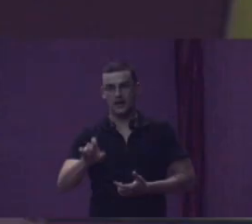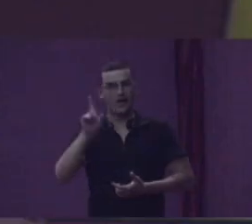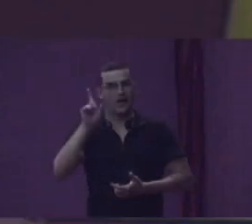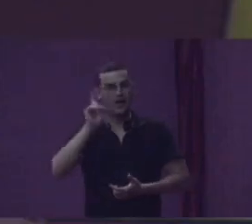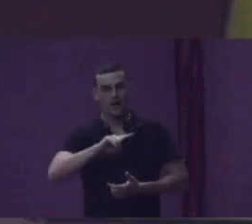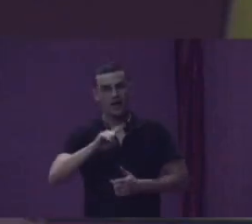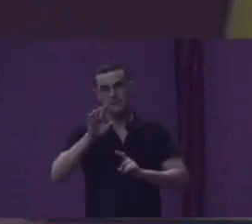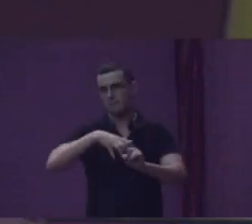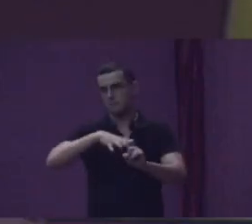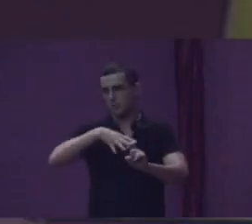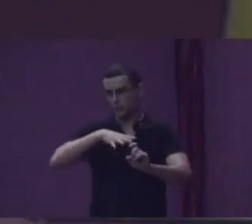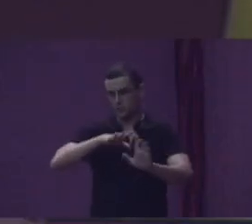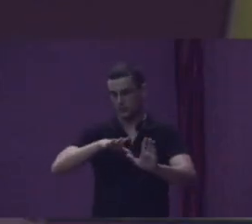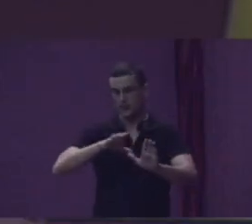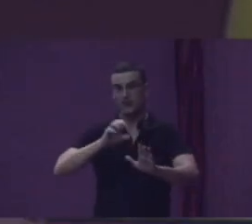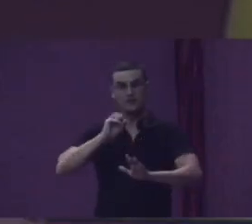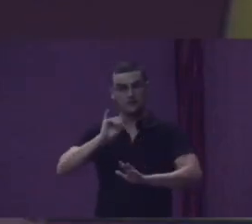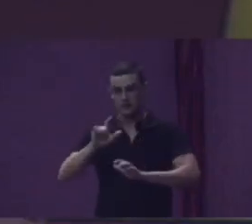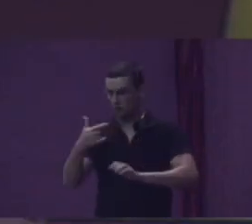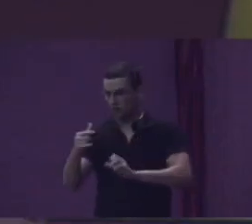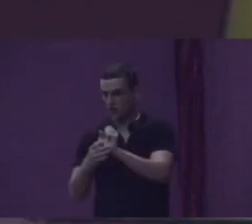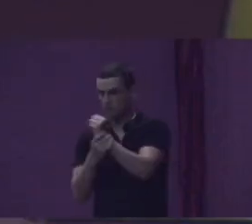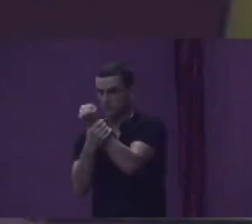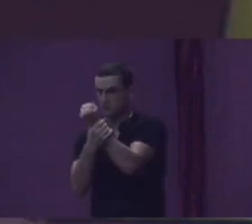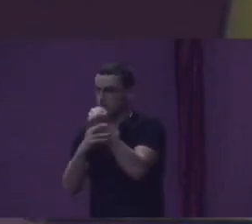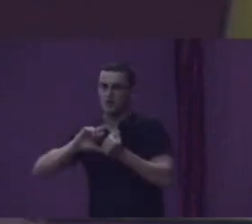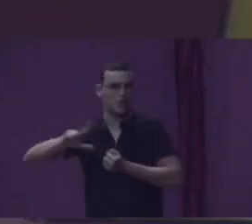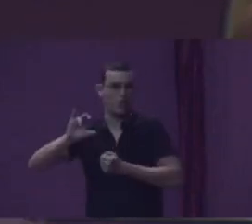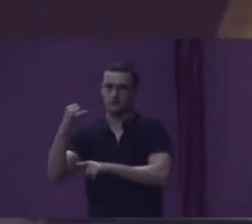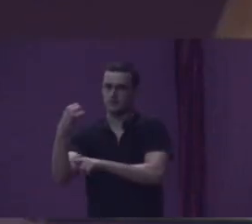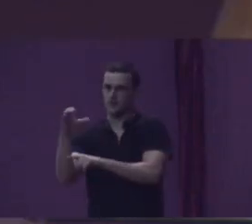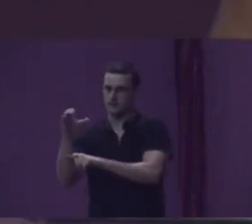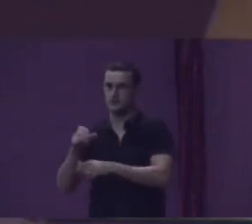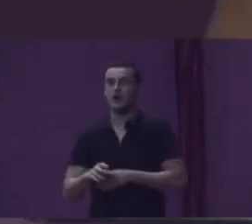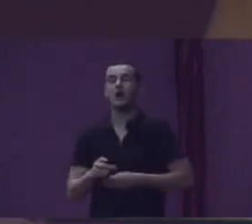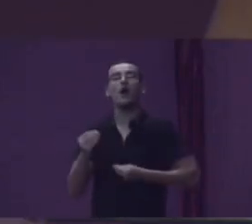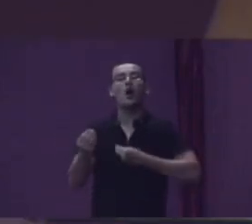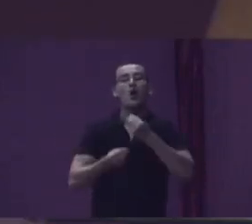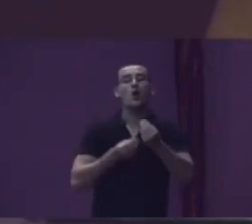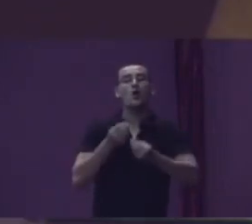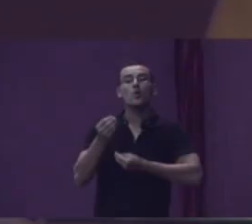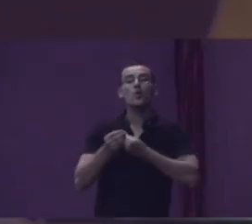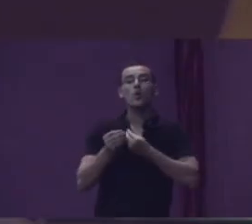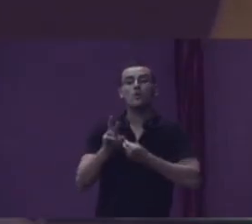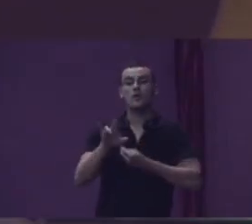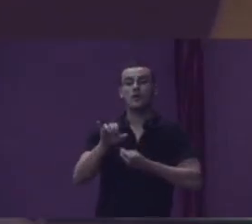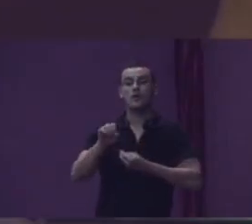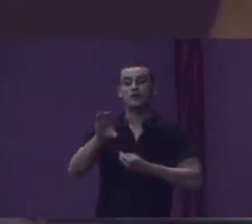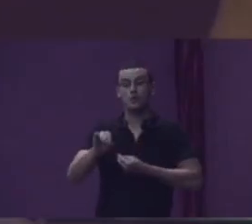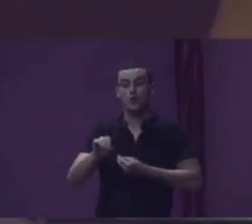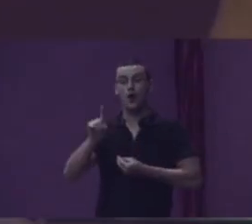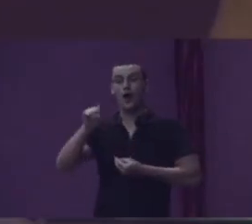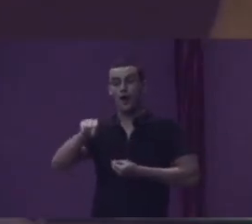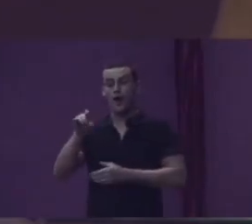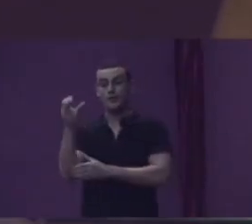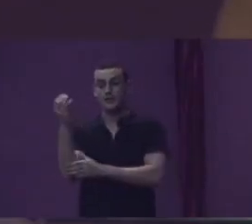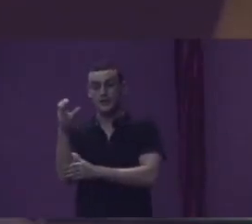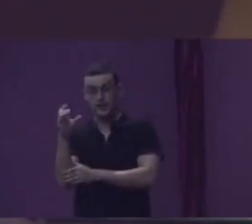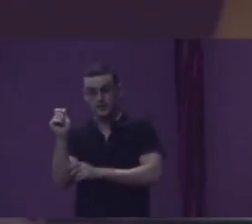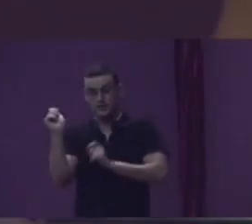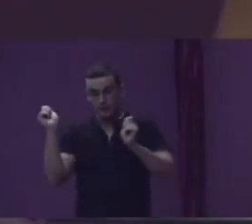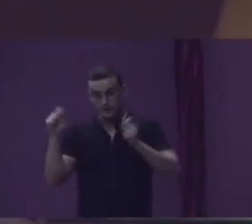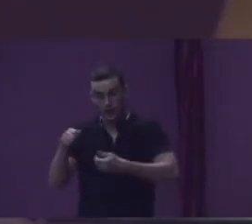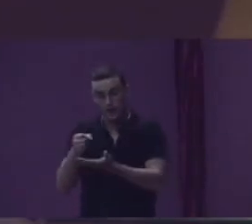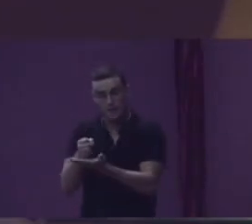como saber de calcular a probabilidade de um evento, e que é uma ciência fundamental